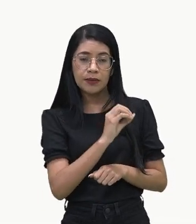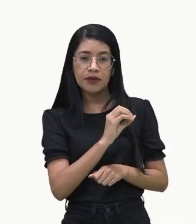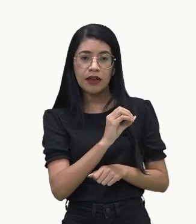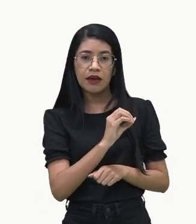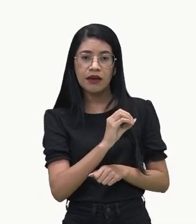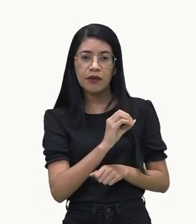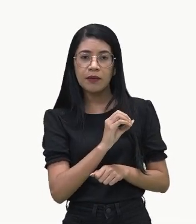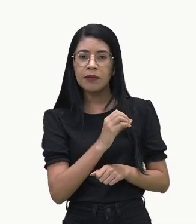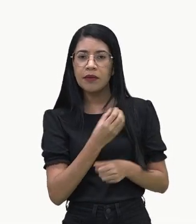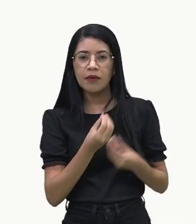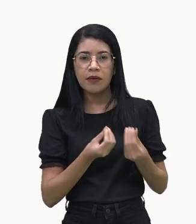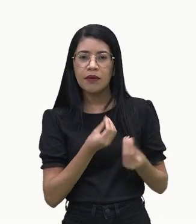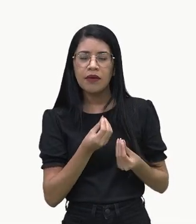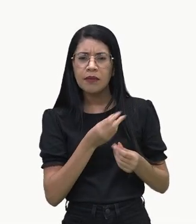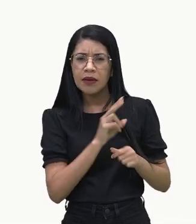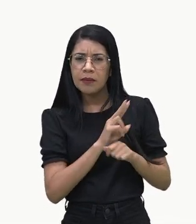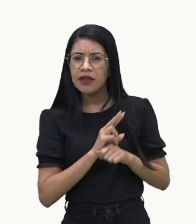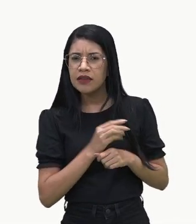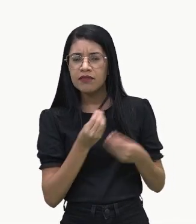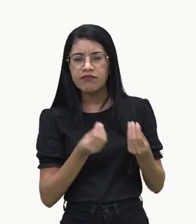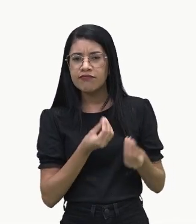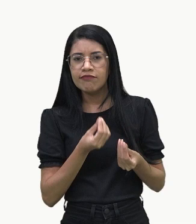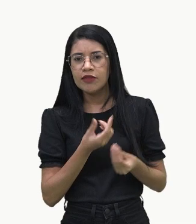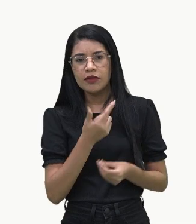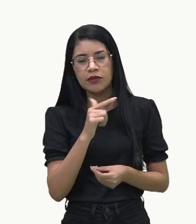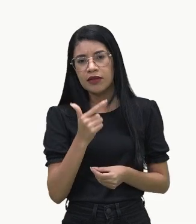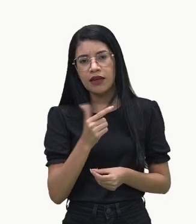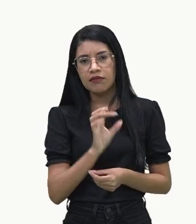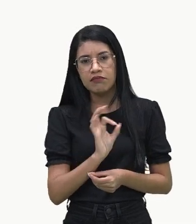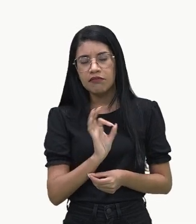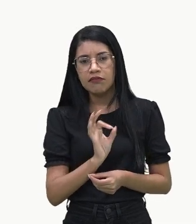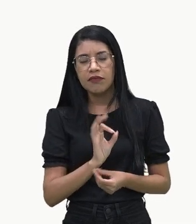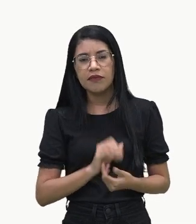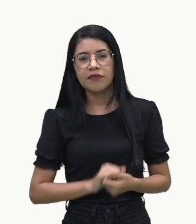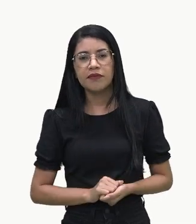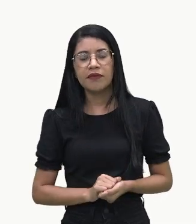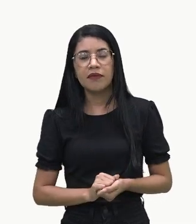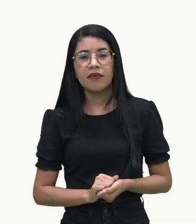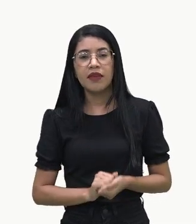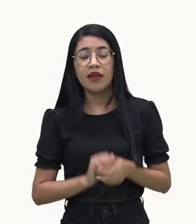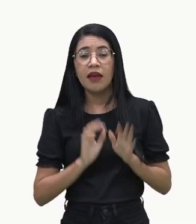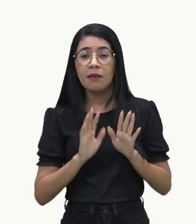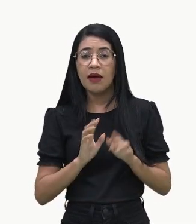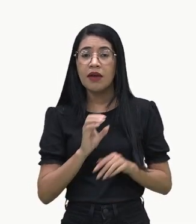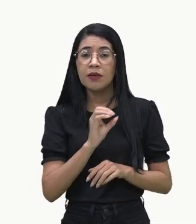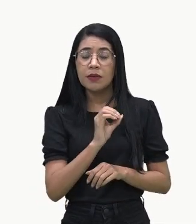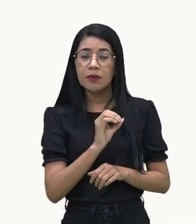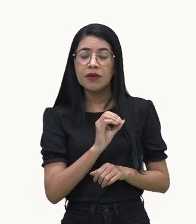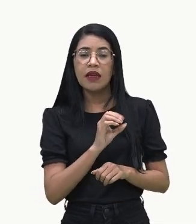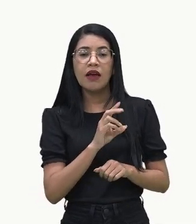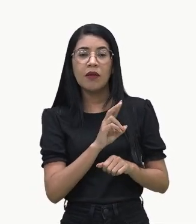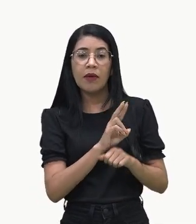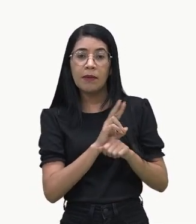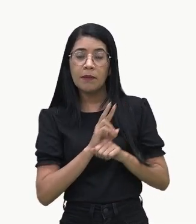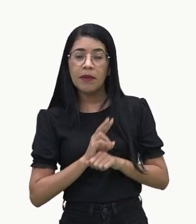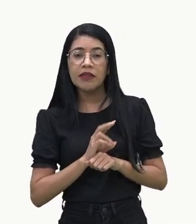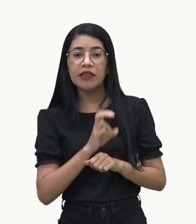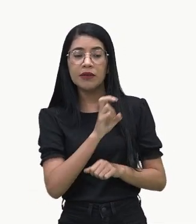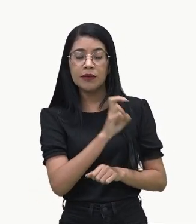é o 0. O 0 não tem como emprestar porque ele não tem nada a emprestar. Mas o 0 vai emprestar